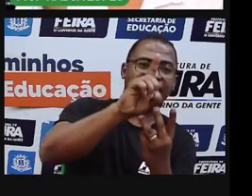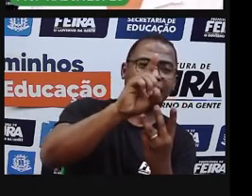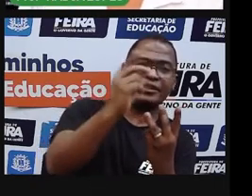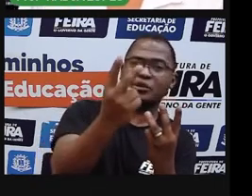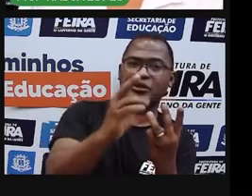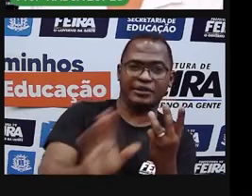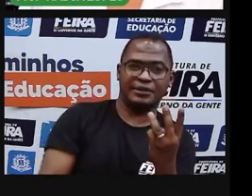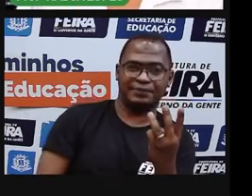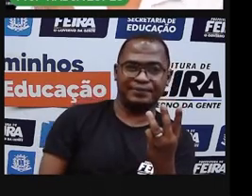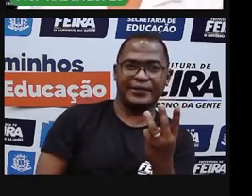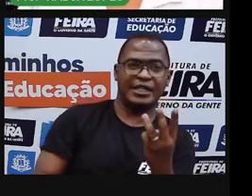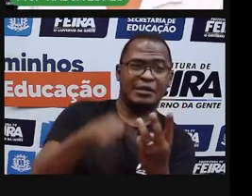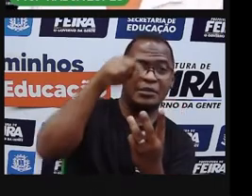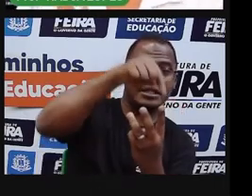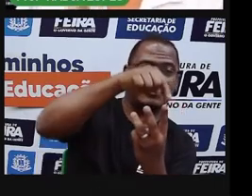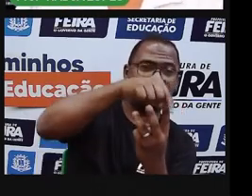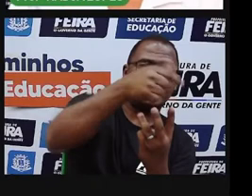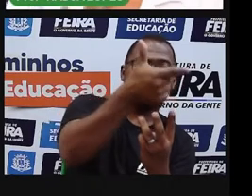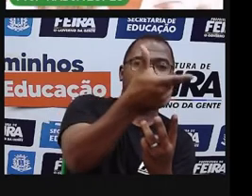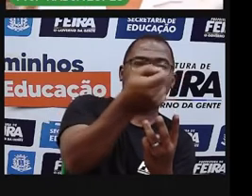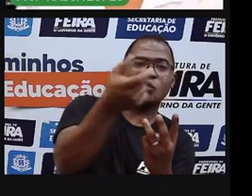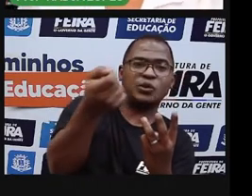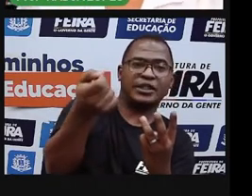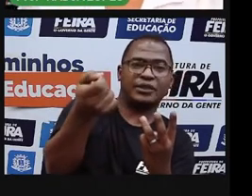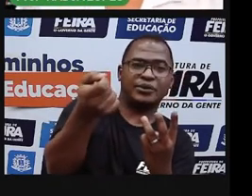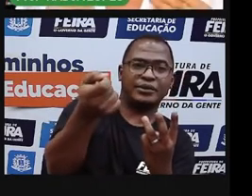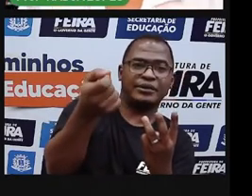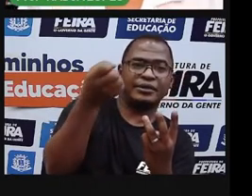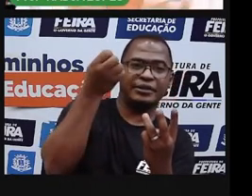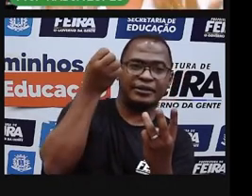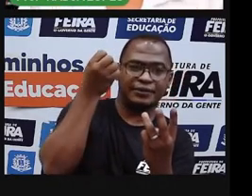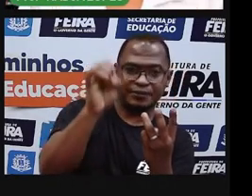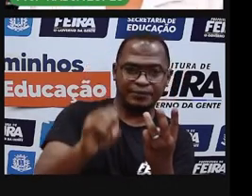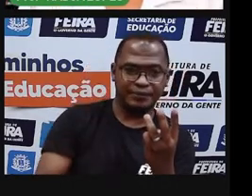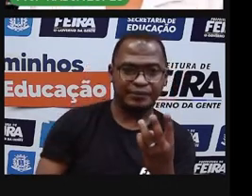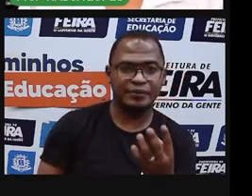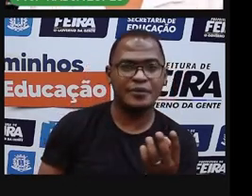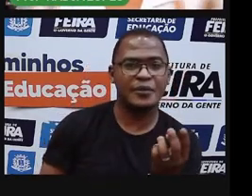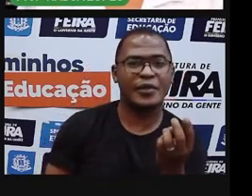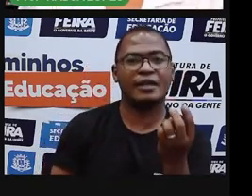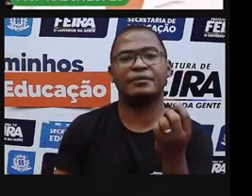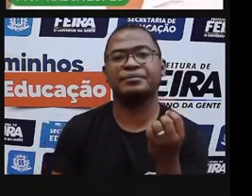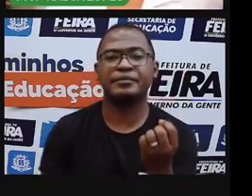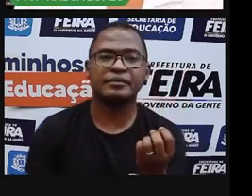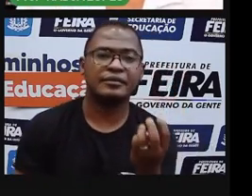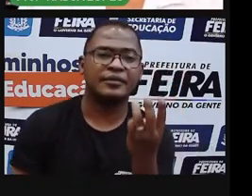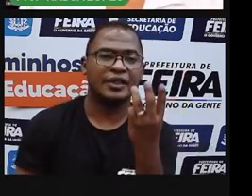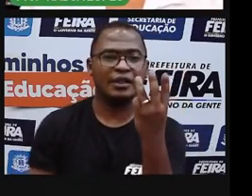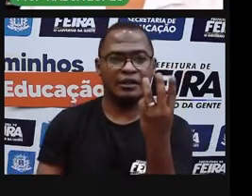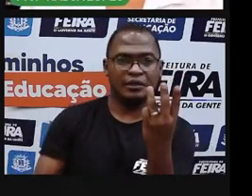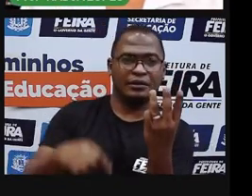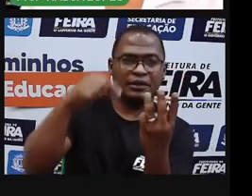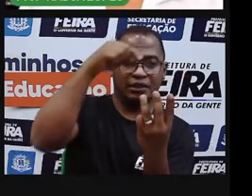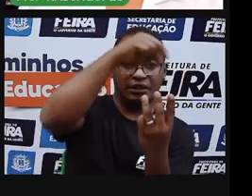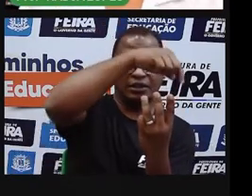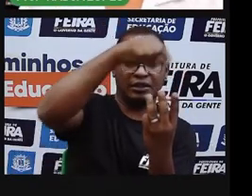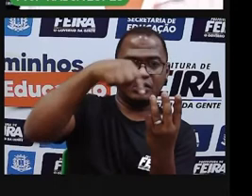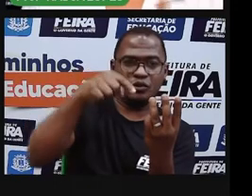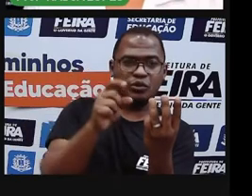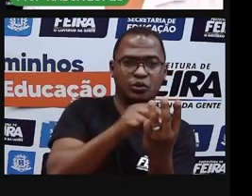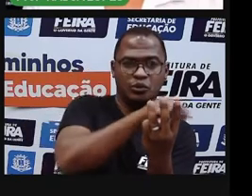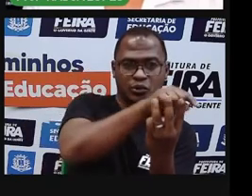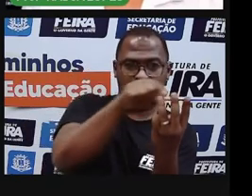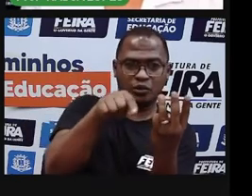os dois no meio também precisa 22 também mas eu dois então quando ele tá isolado é um valor absoluto quando ele tá dentro do contexto